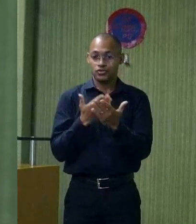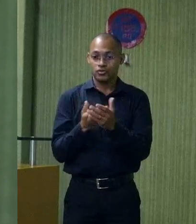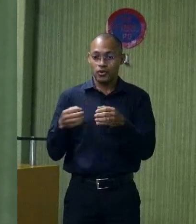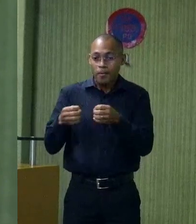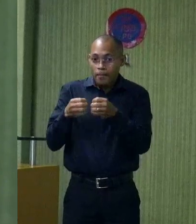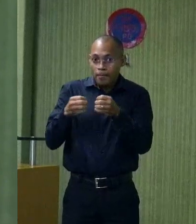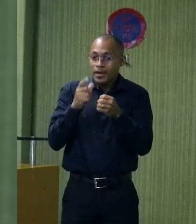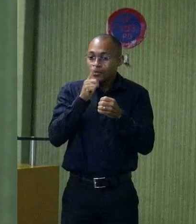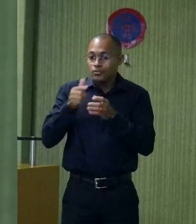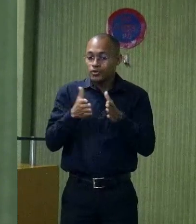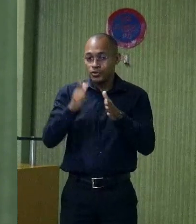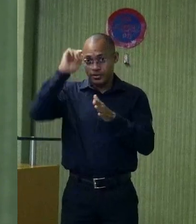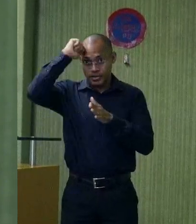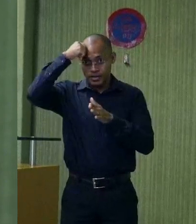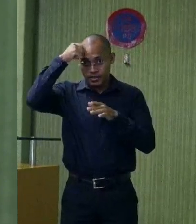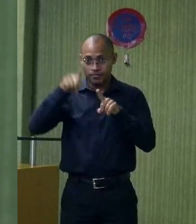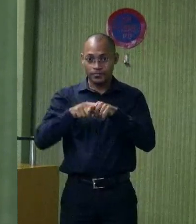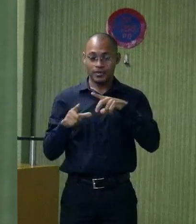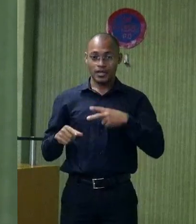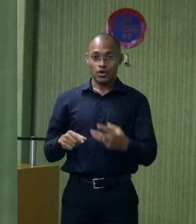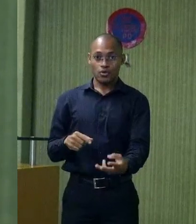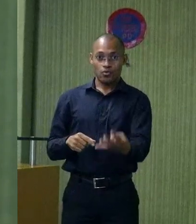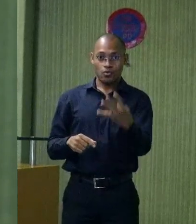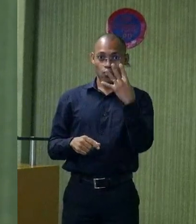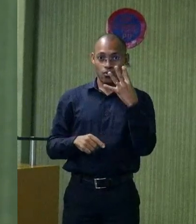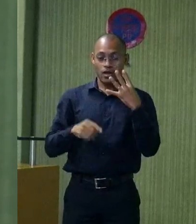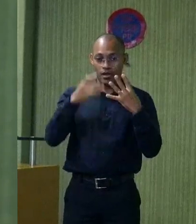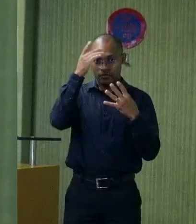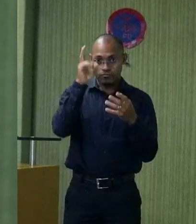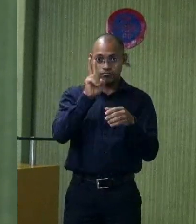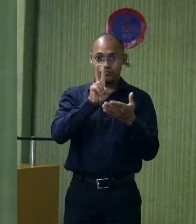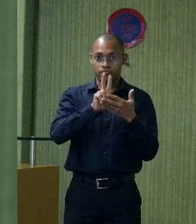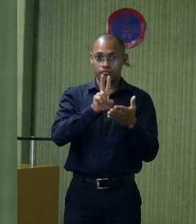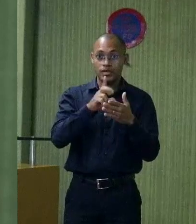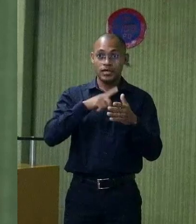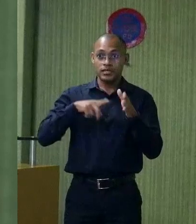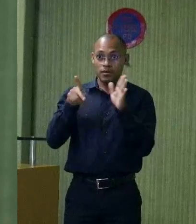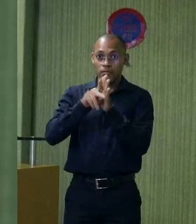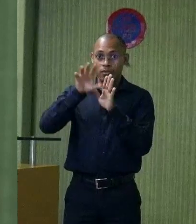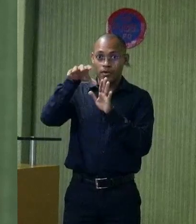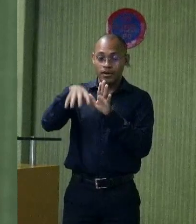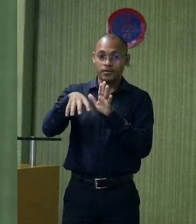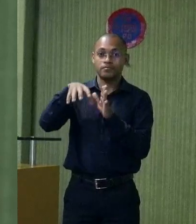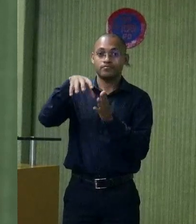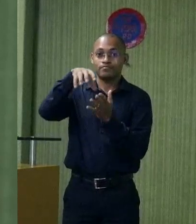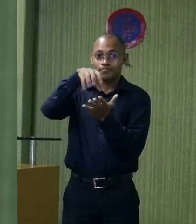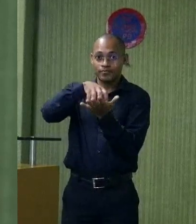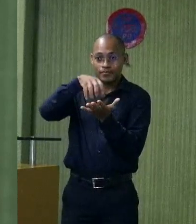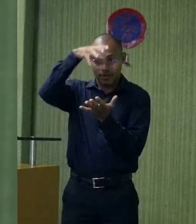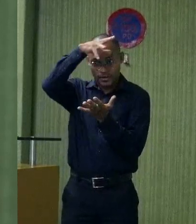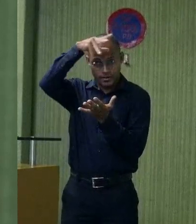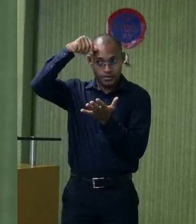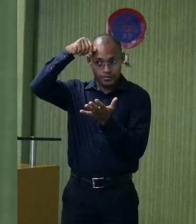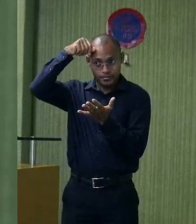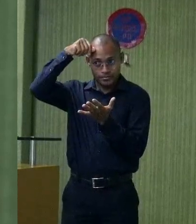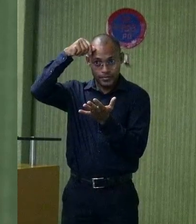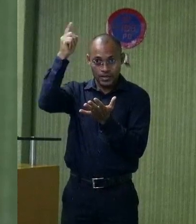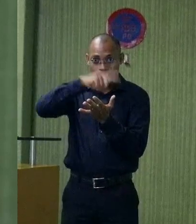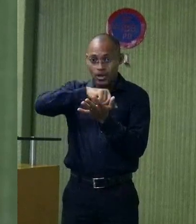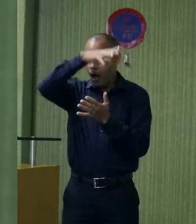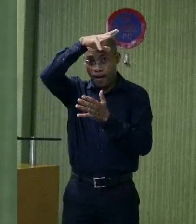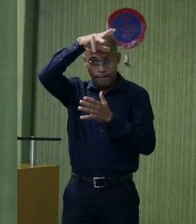indígenas e no Rio Amazonas isso eu só tô falando de de Manaus do município de Manaus não tô falando Amazonas como um